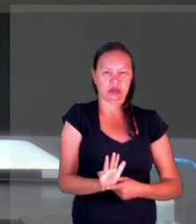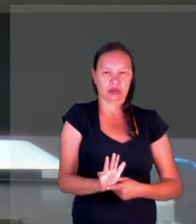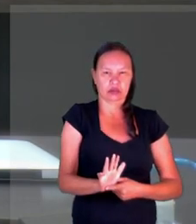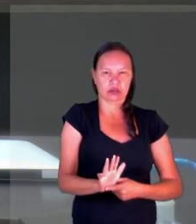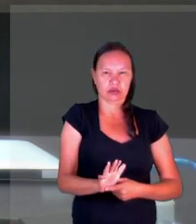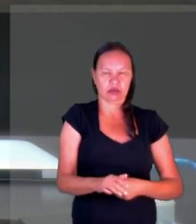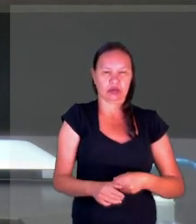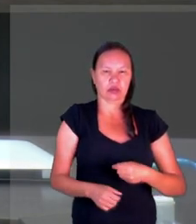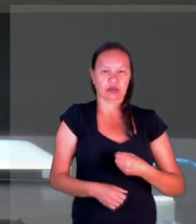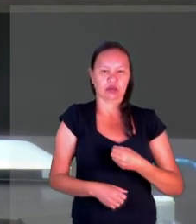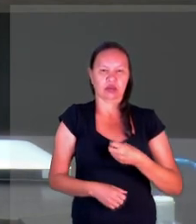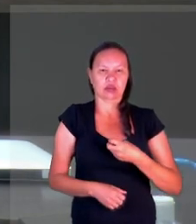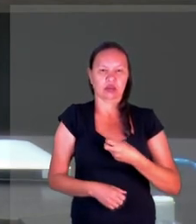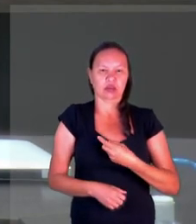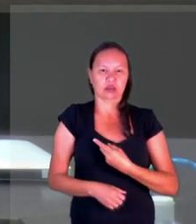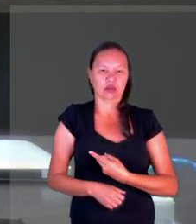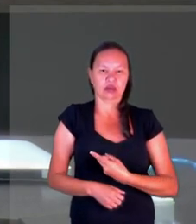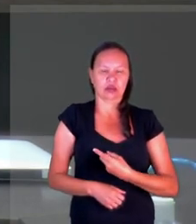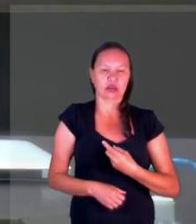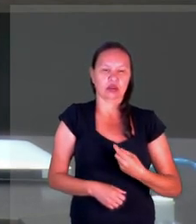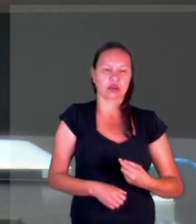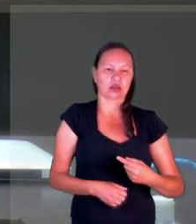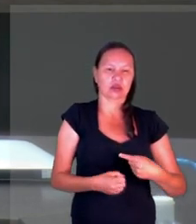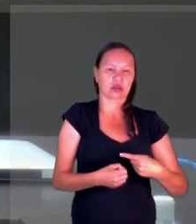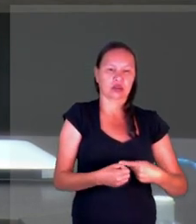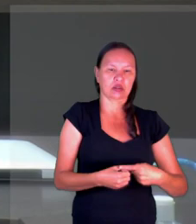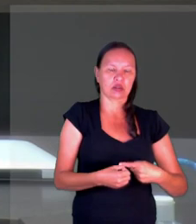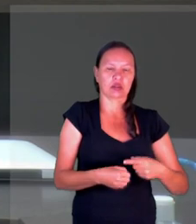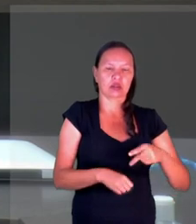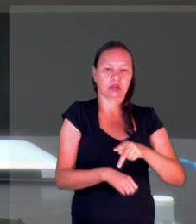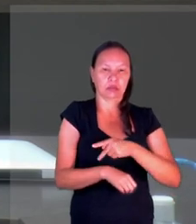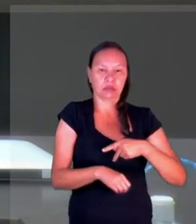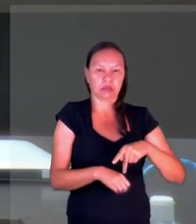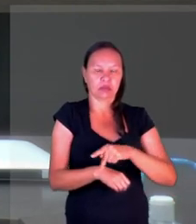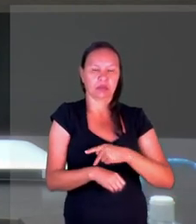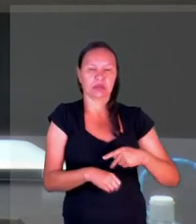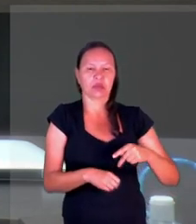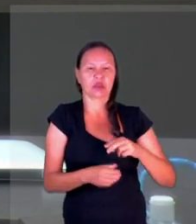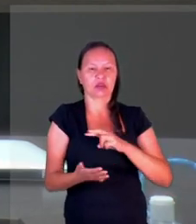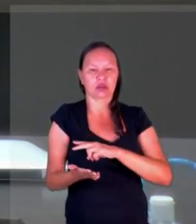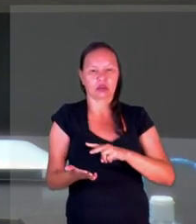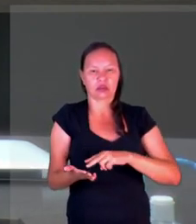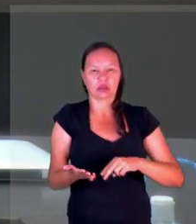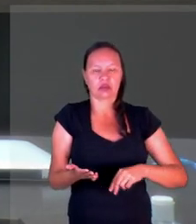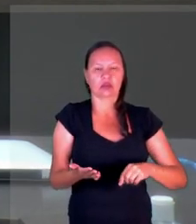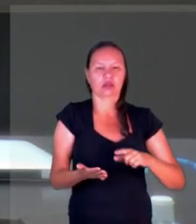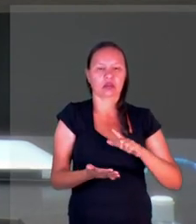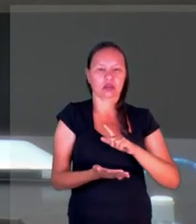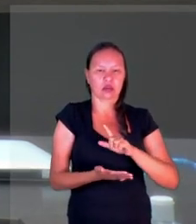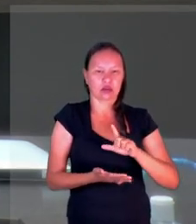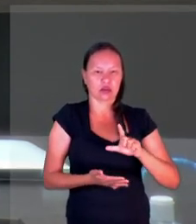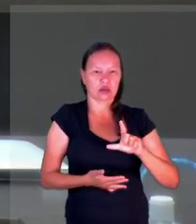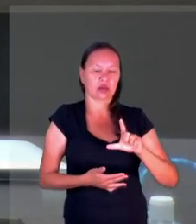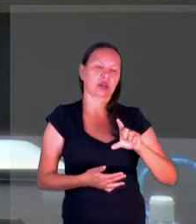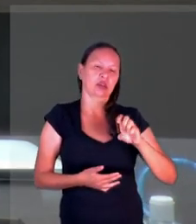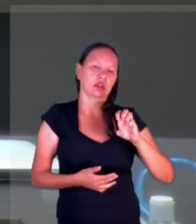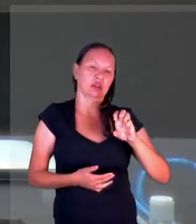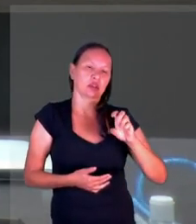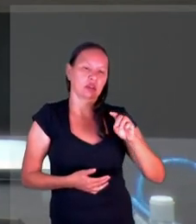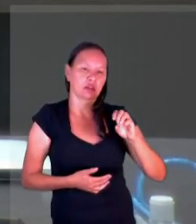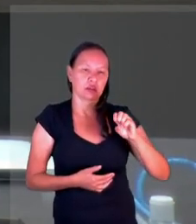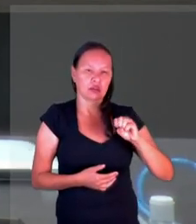de 156 países disse com todas as letras que a reforma agrária é essencial